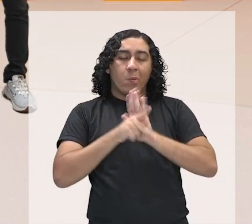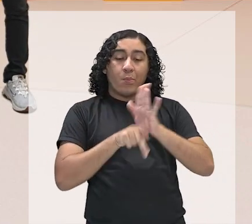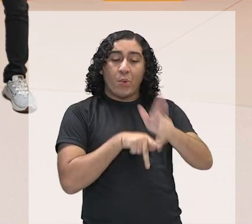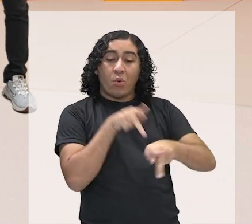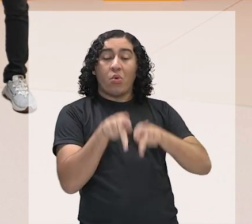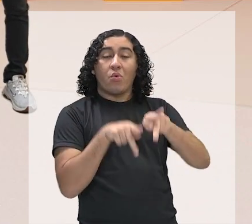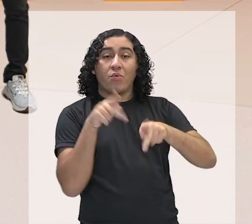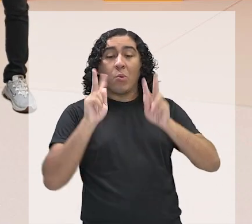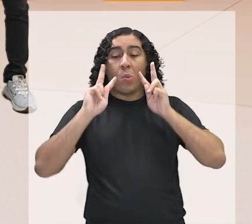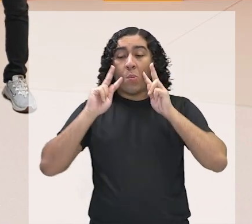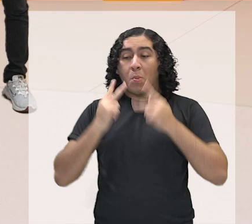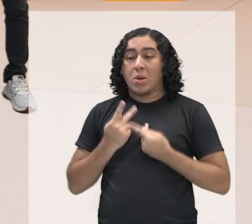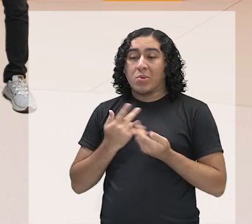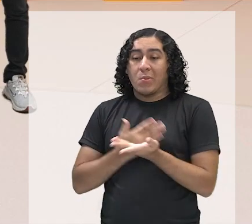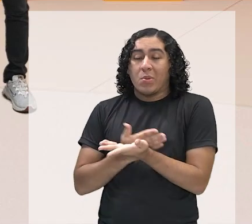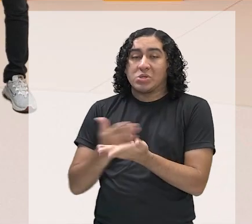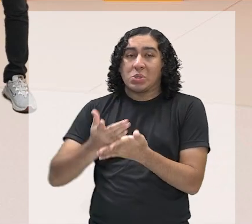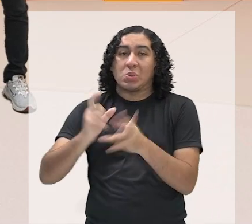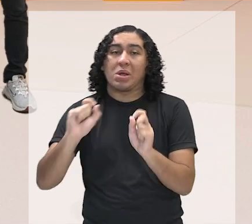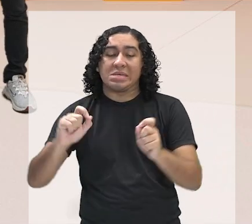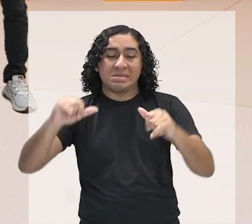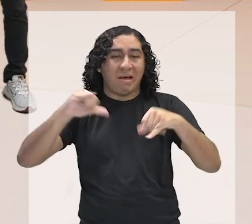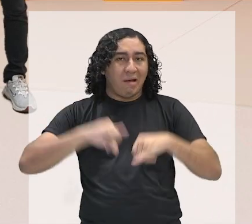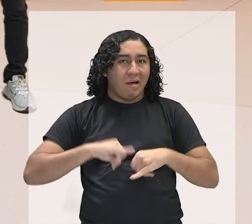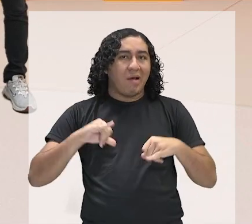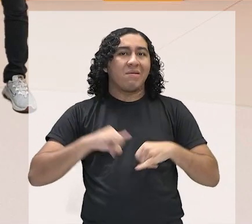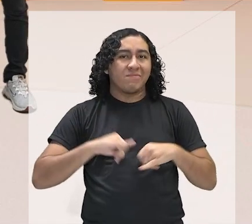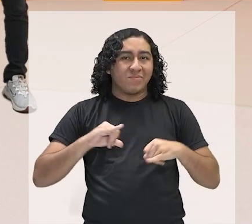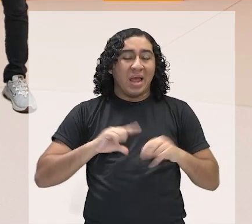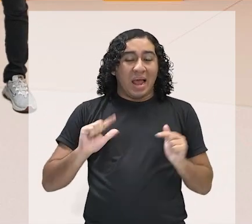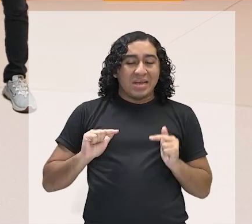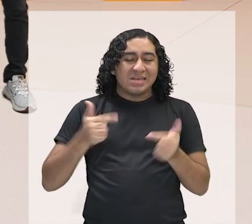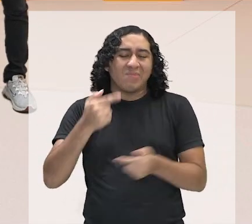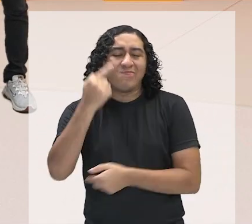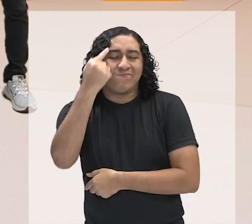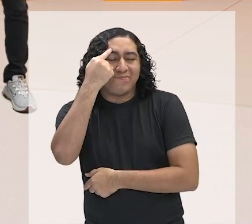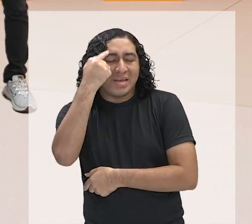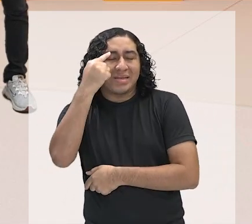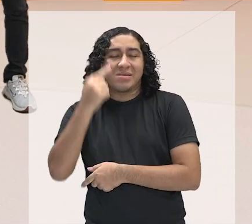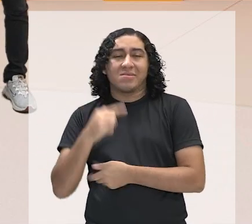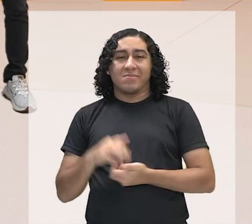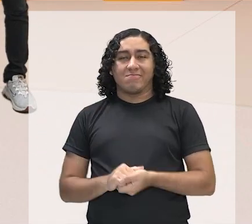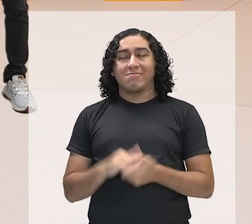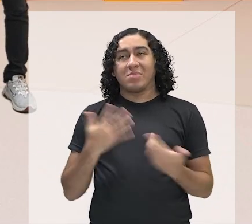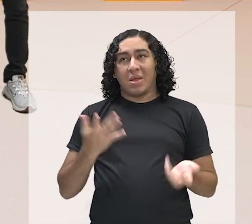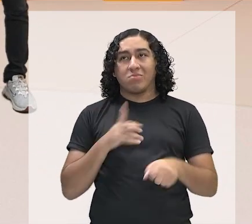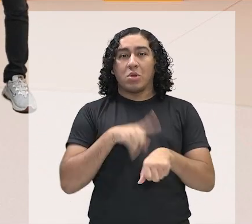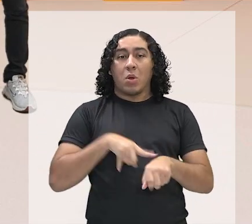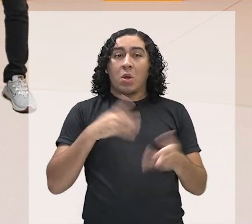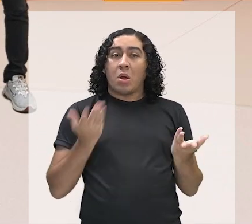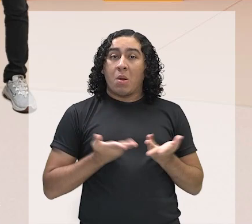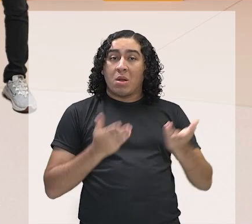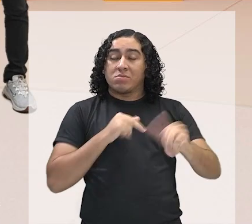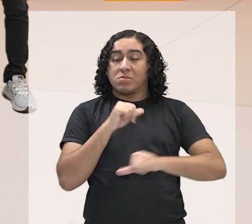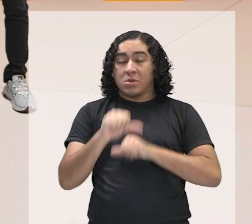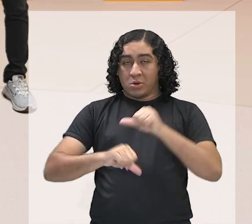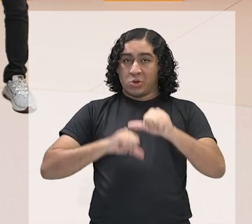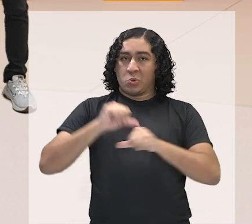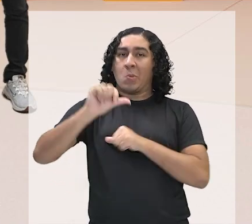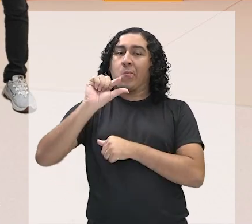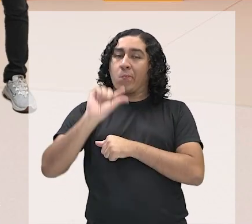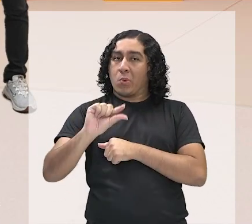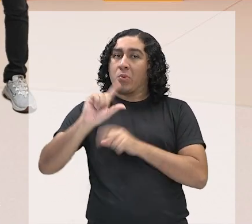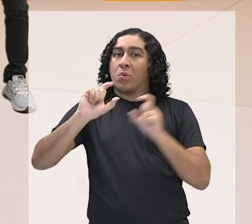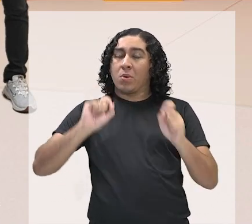vai começar, obviamente, a sofrer as consequências dessas ações e começar a pensar, olha, está na hora da gente mudar um pouco